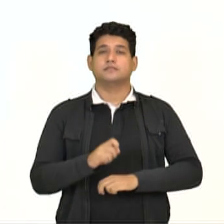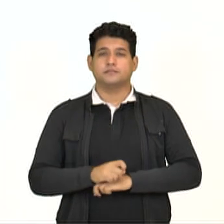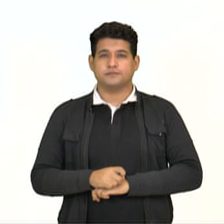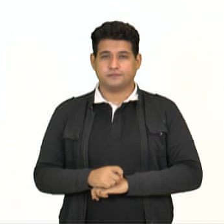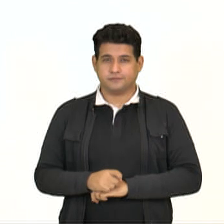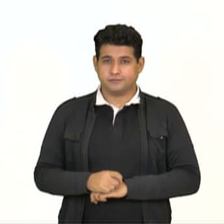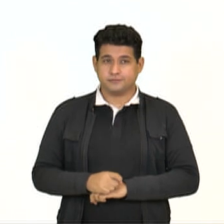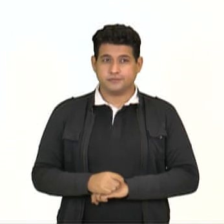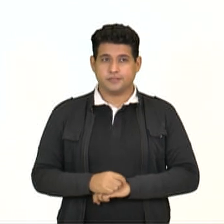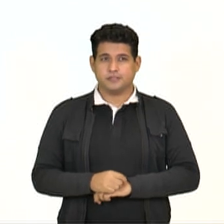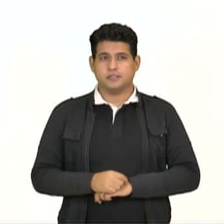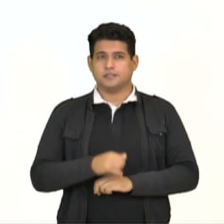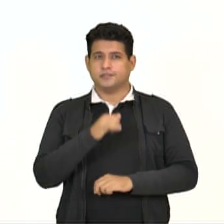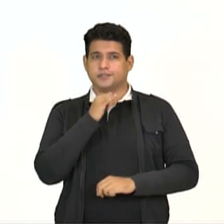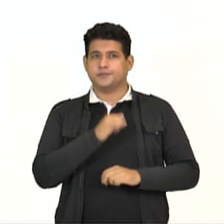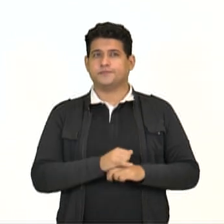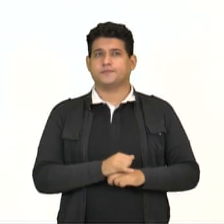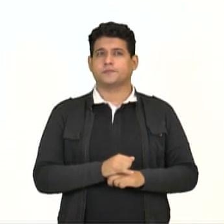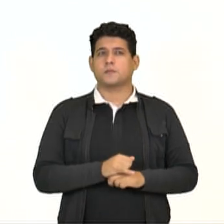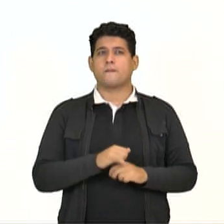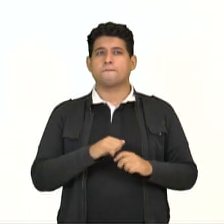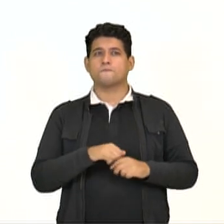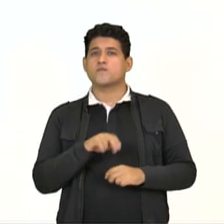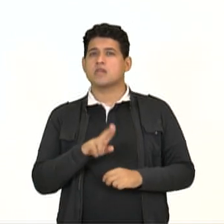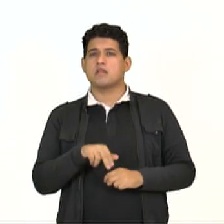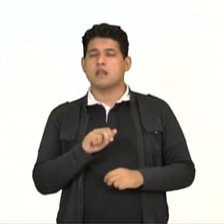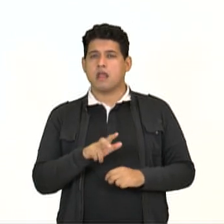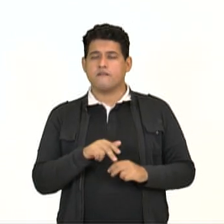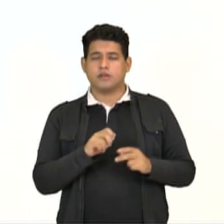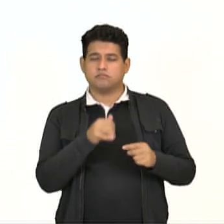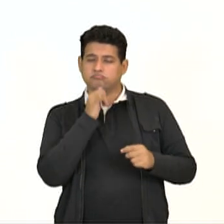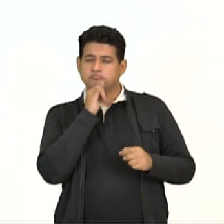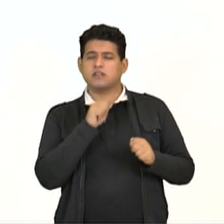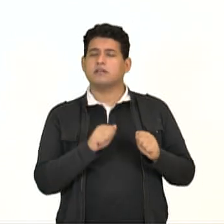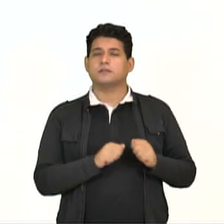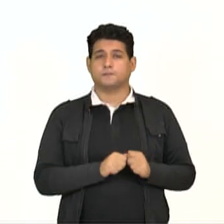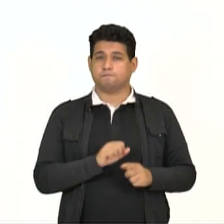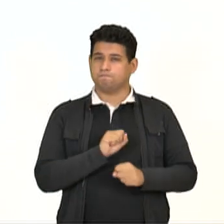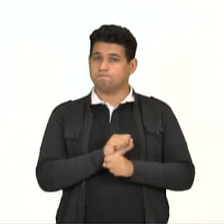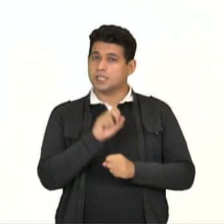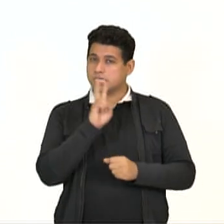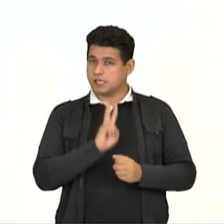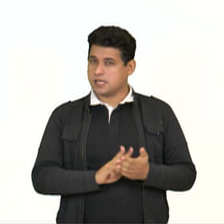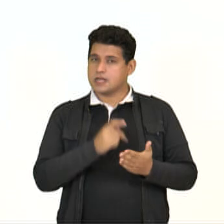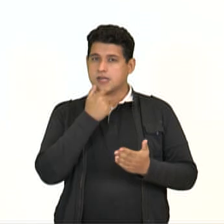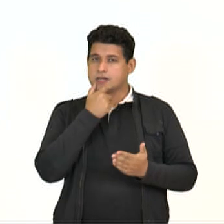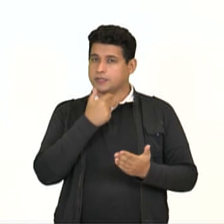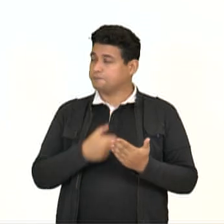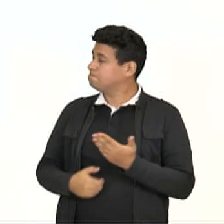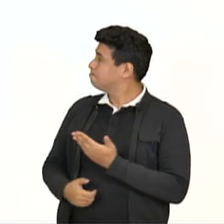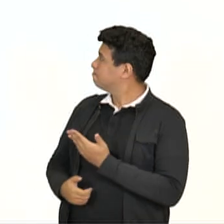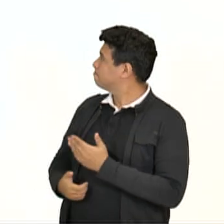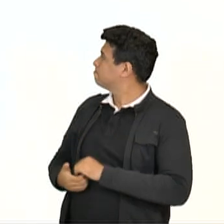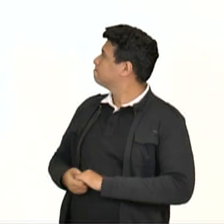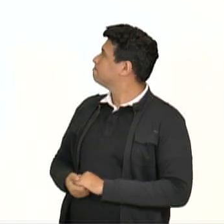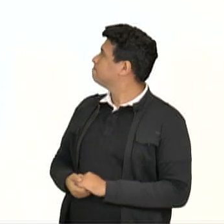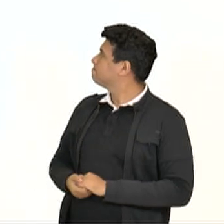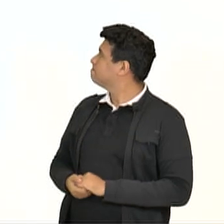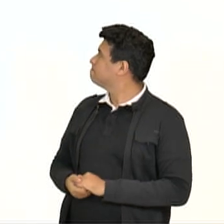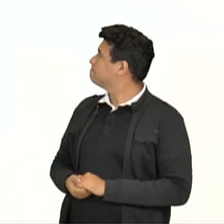Never buy from a pet store or breeder. Find your future best friend at an animal